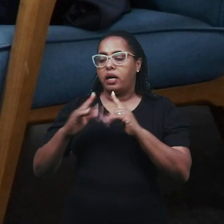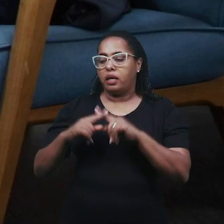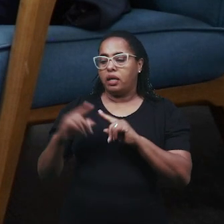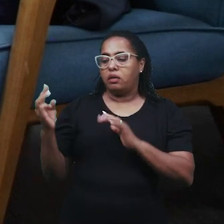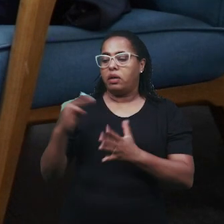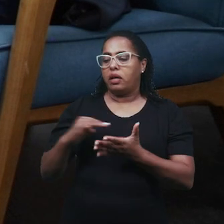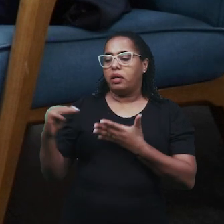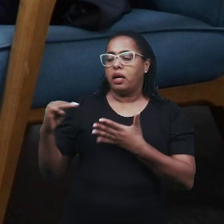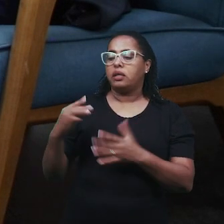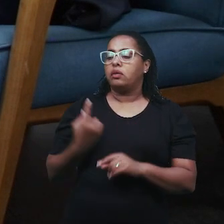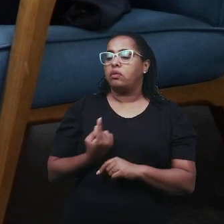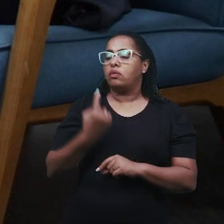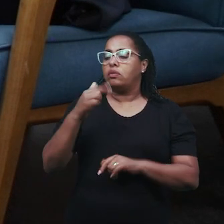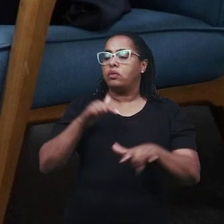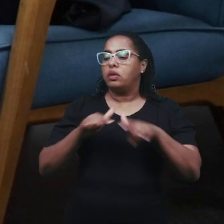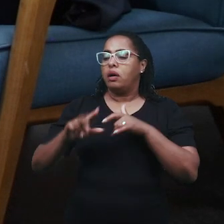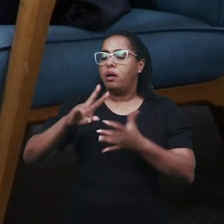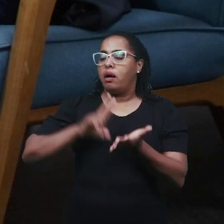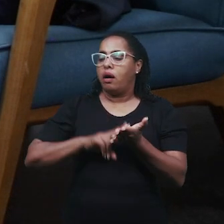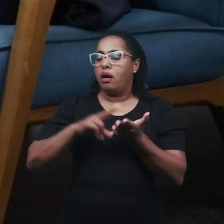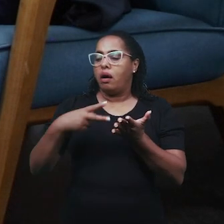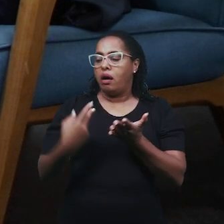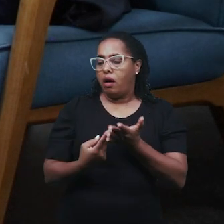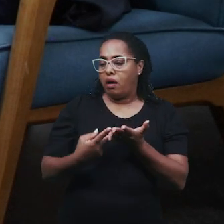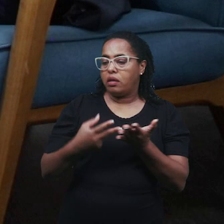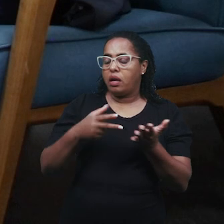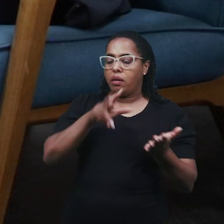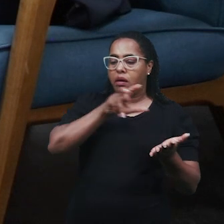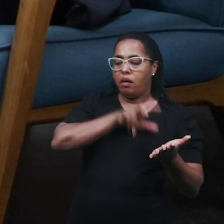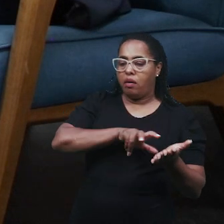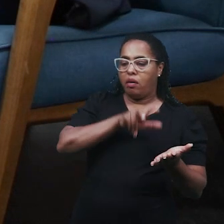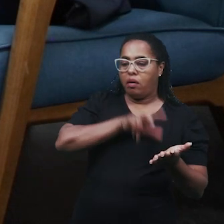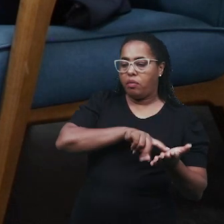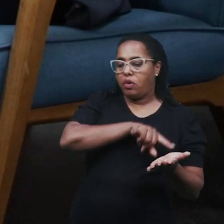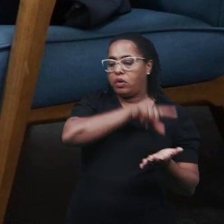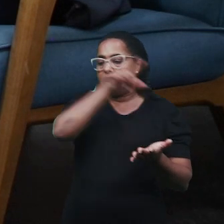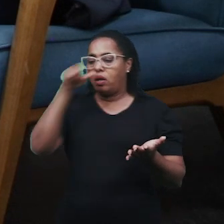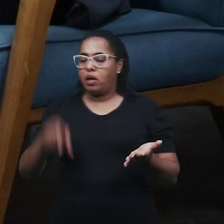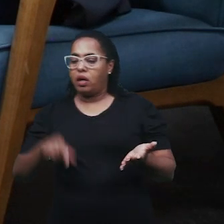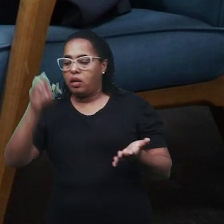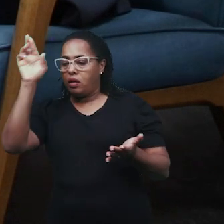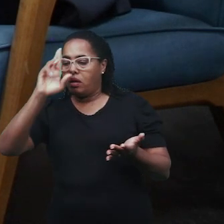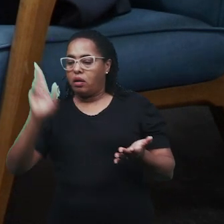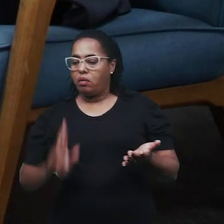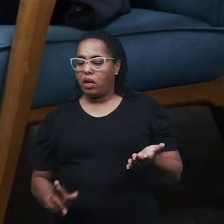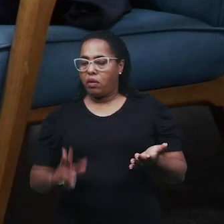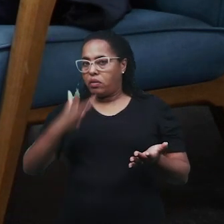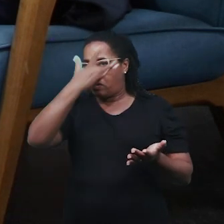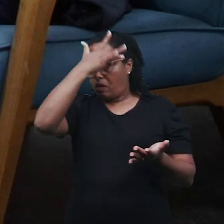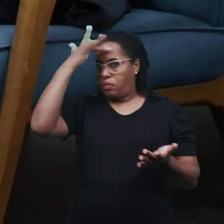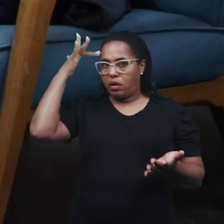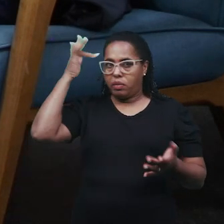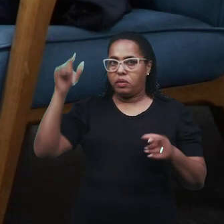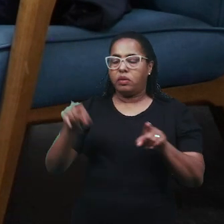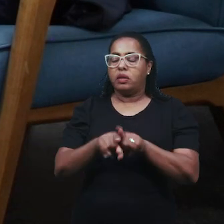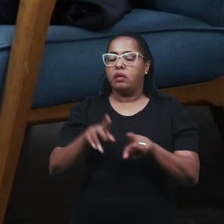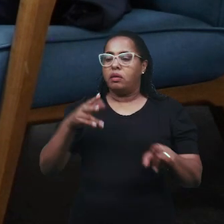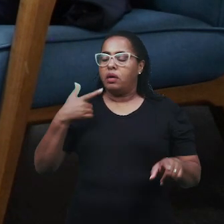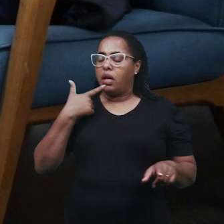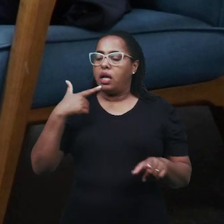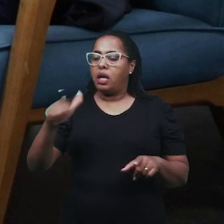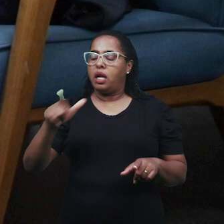trabalhos que você faz exatamente de tradução, né, do português para o idioma russo, para essas pessoas que também falam o idioma